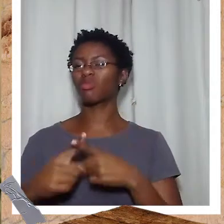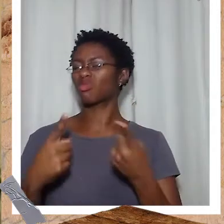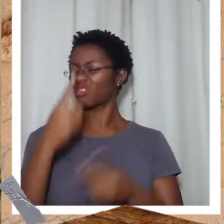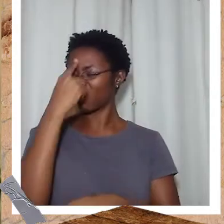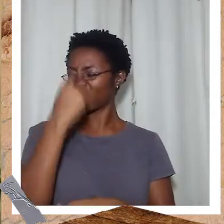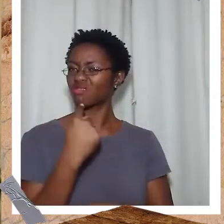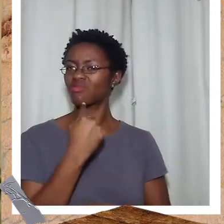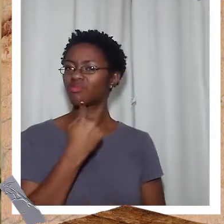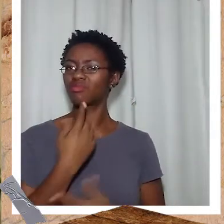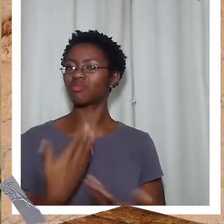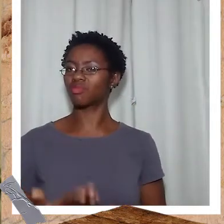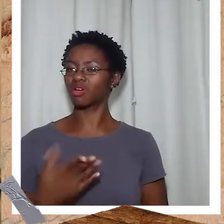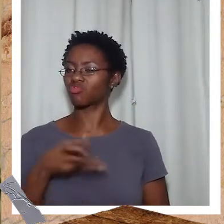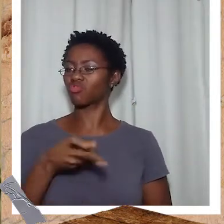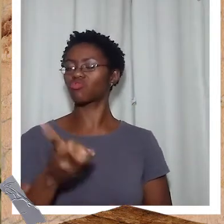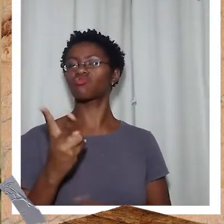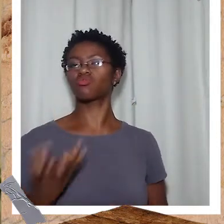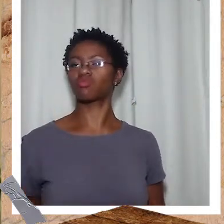imagens